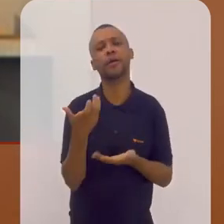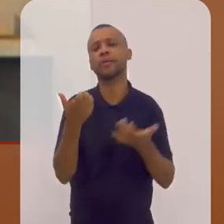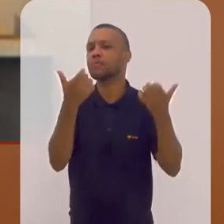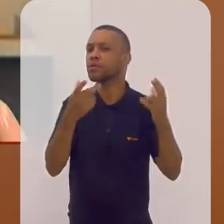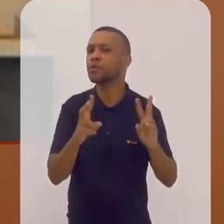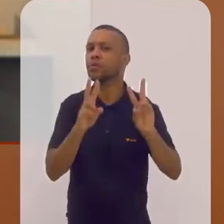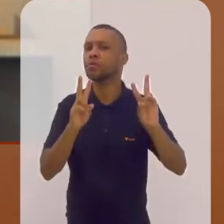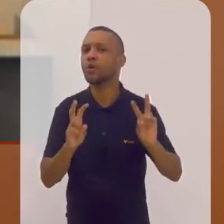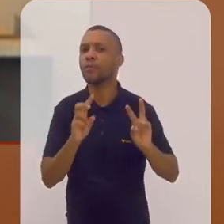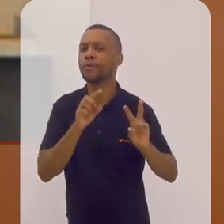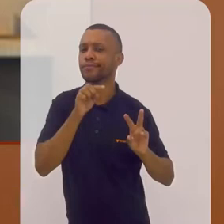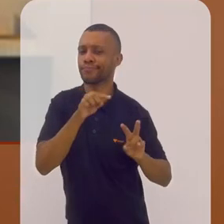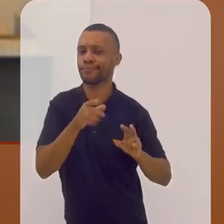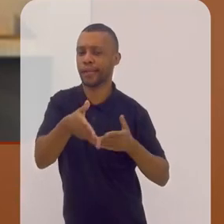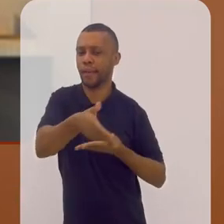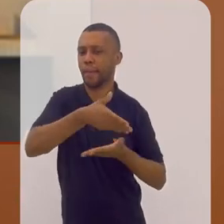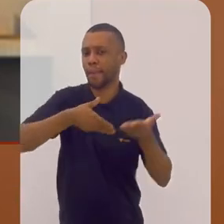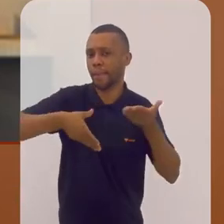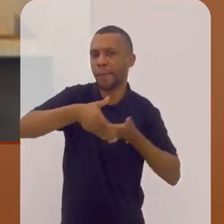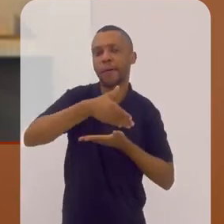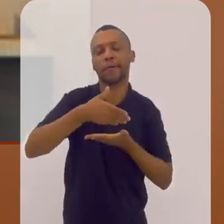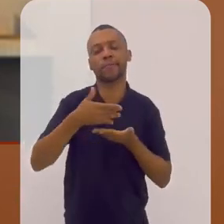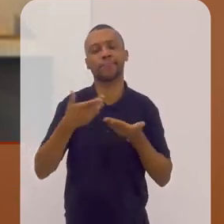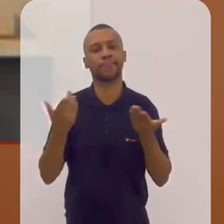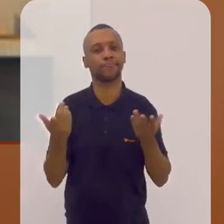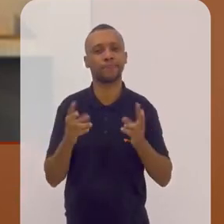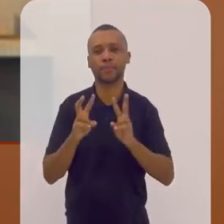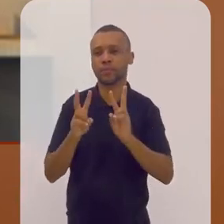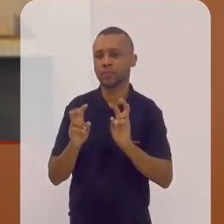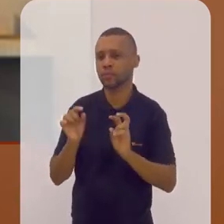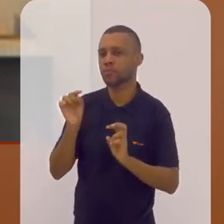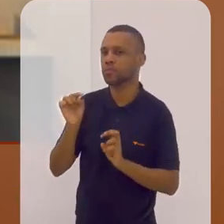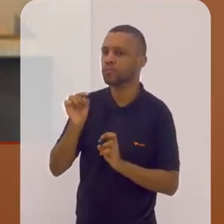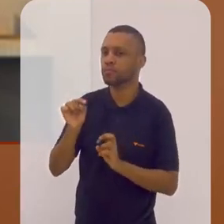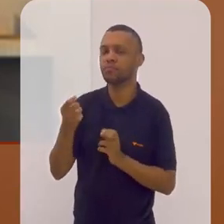pouquinho nessa interação entre